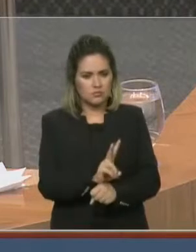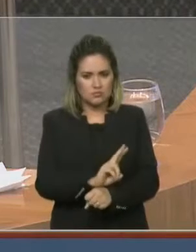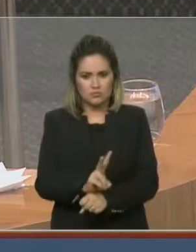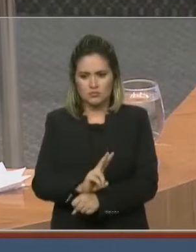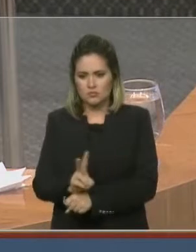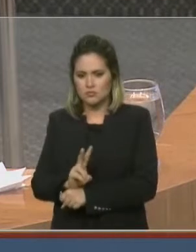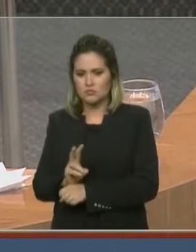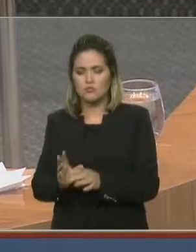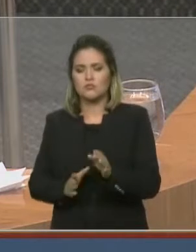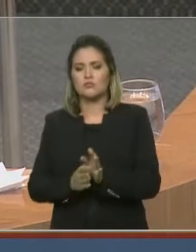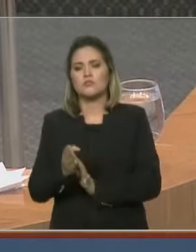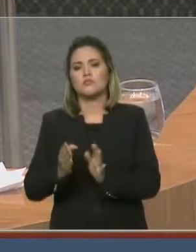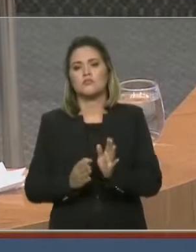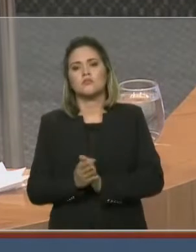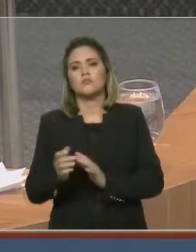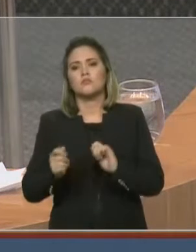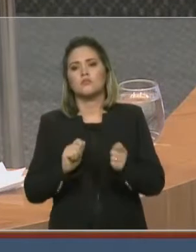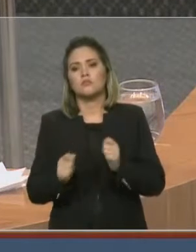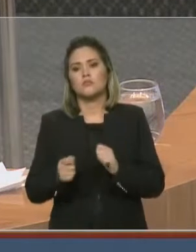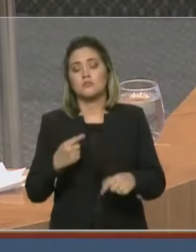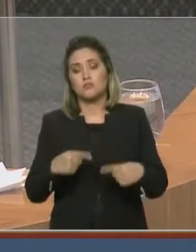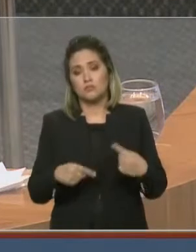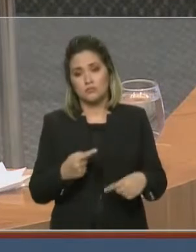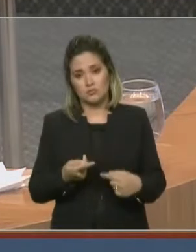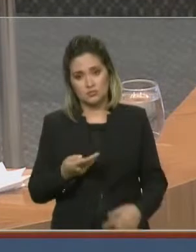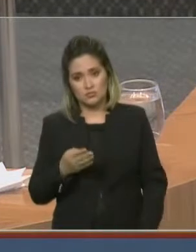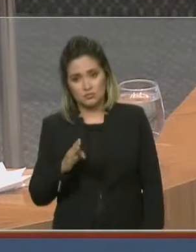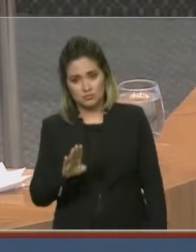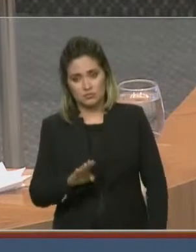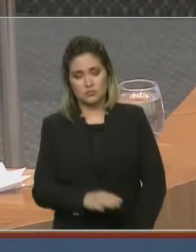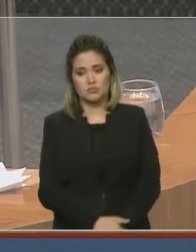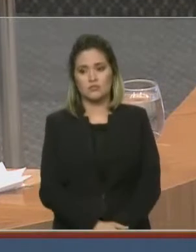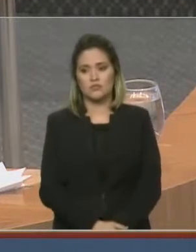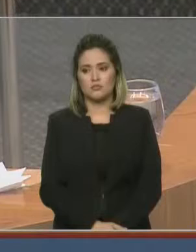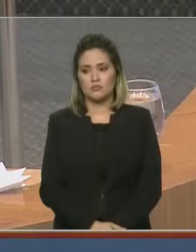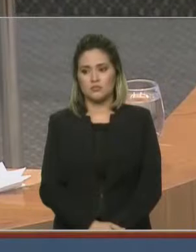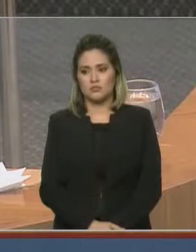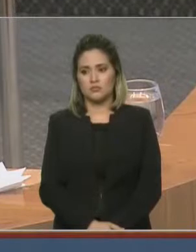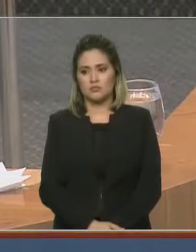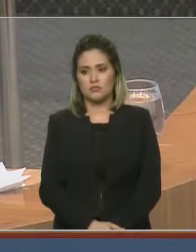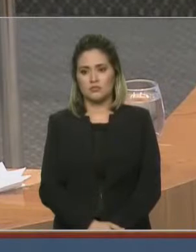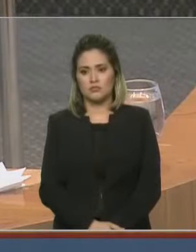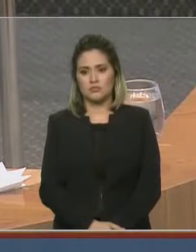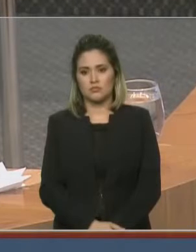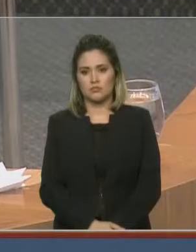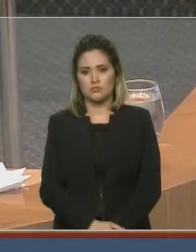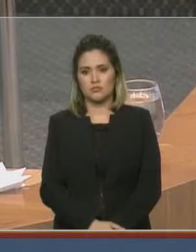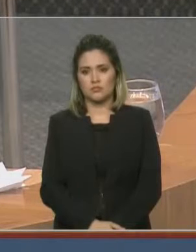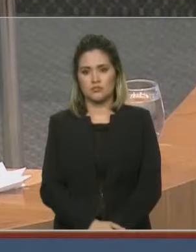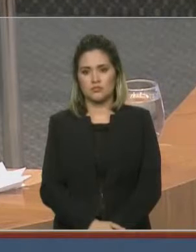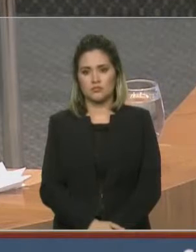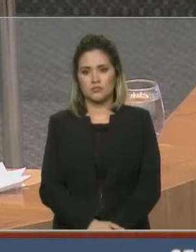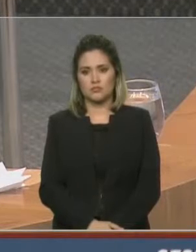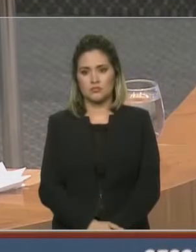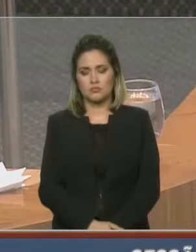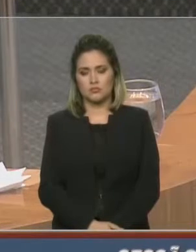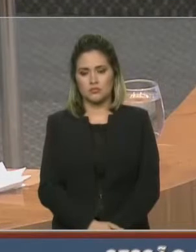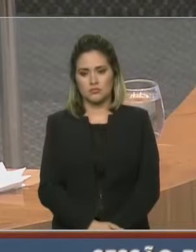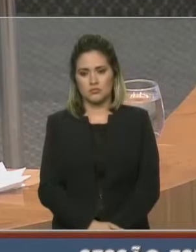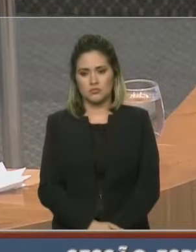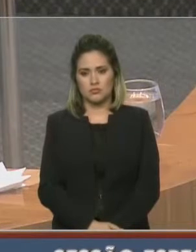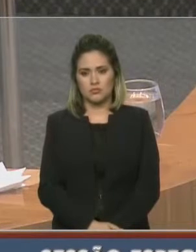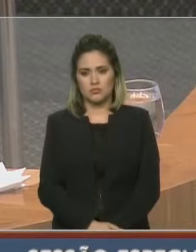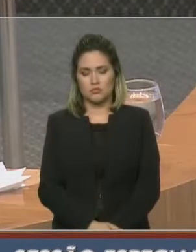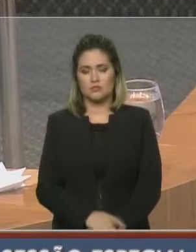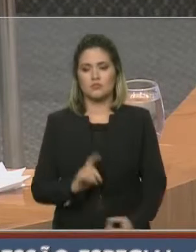conselhos gestores de políticas públicas, de um modo consultivo, de um modo deliberativo, tendo em